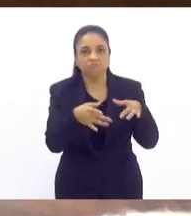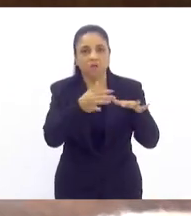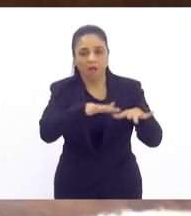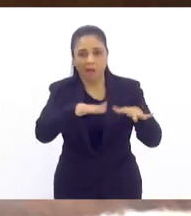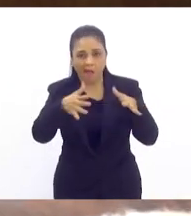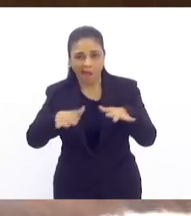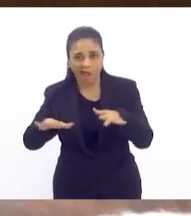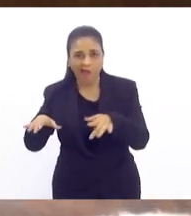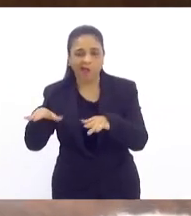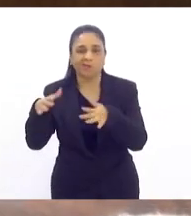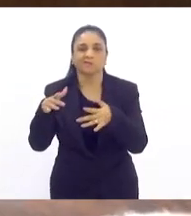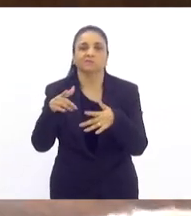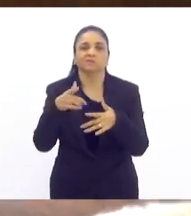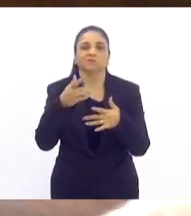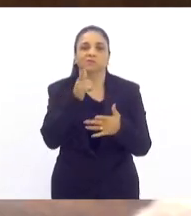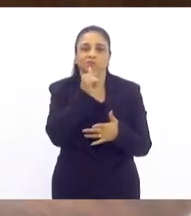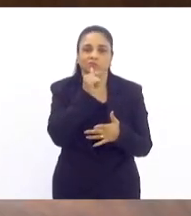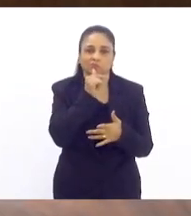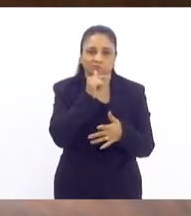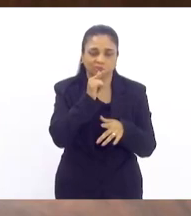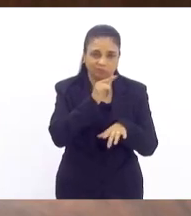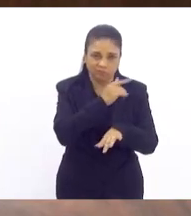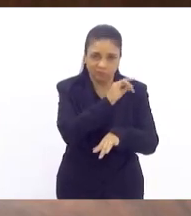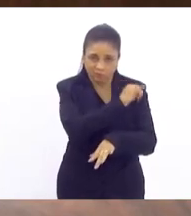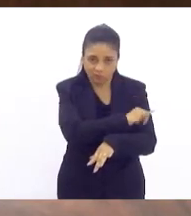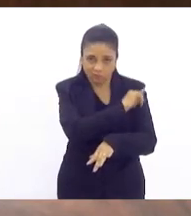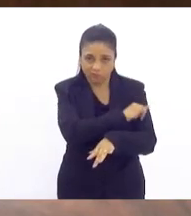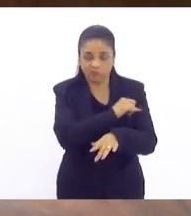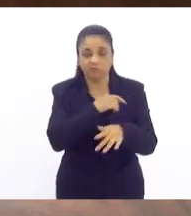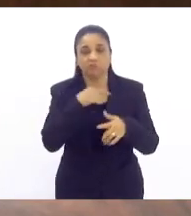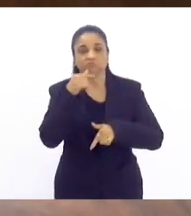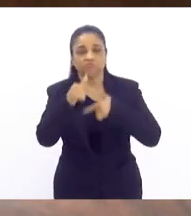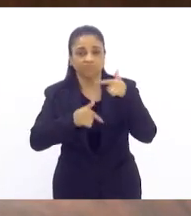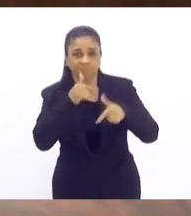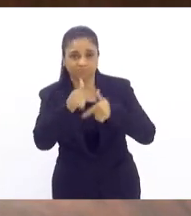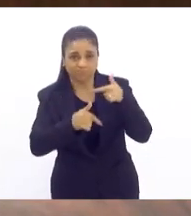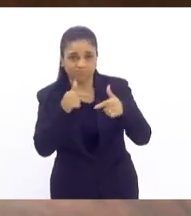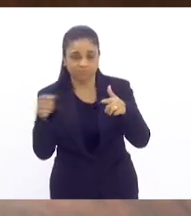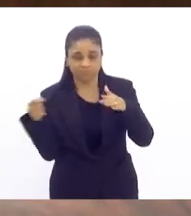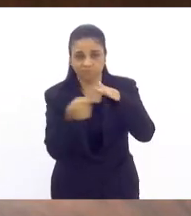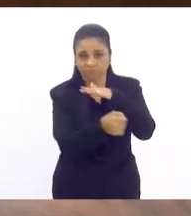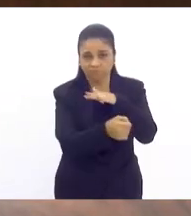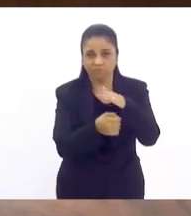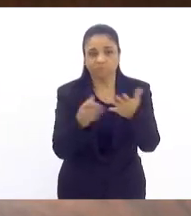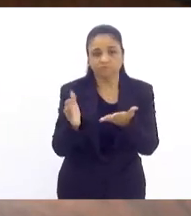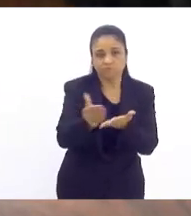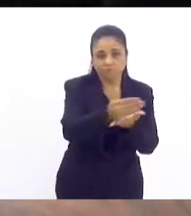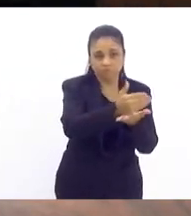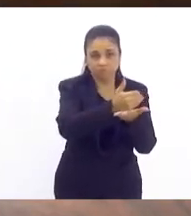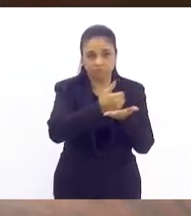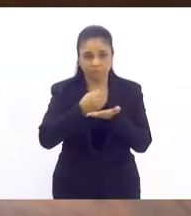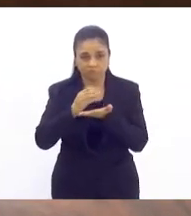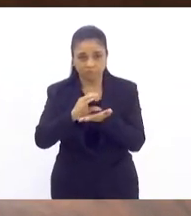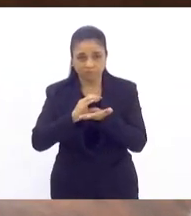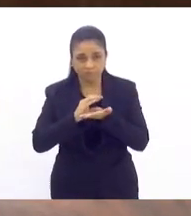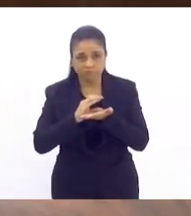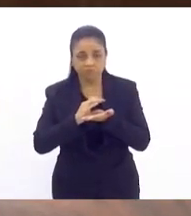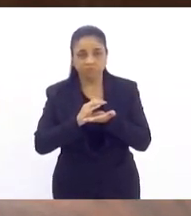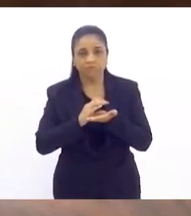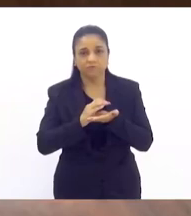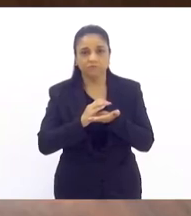águas tangentes do Estado do Rio de Janeiro mas com a geração de emprego renda desenvolvimento industrial e arrecadação de recursos aos